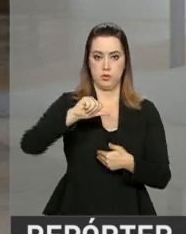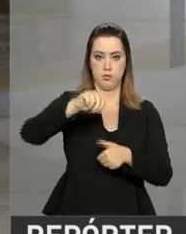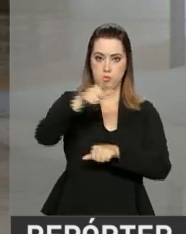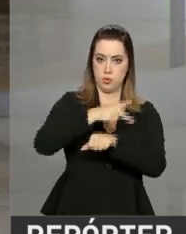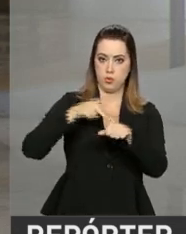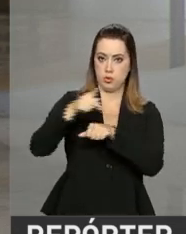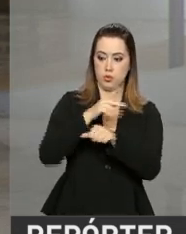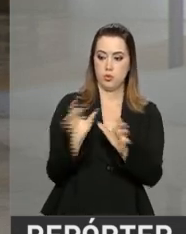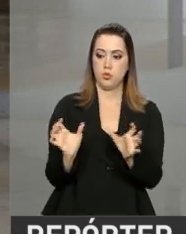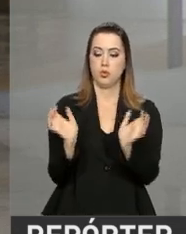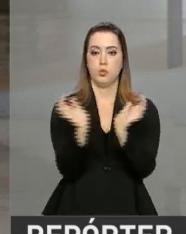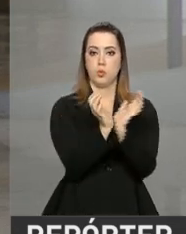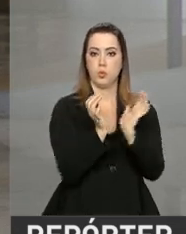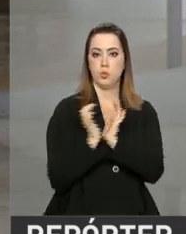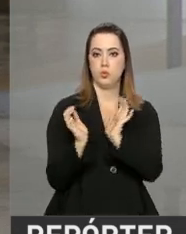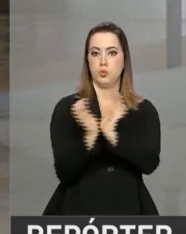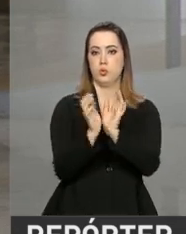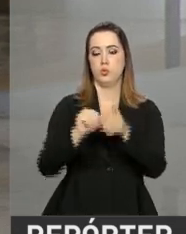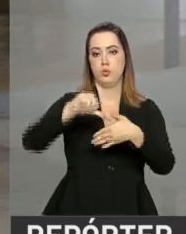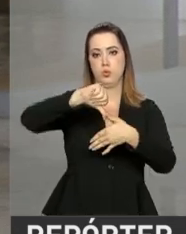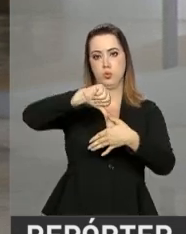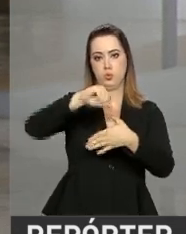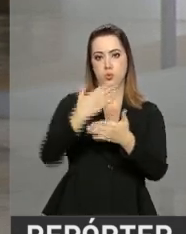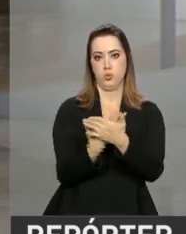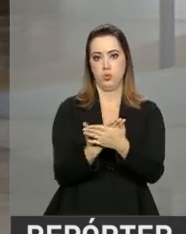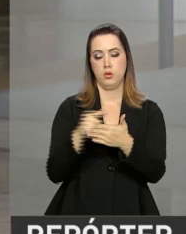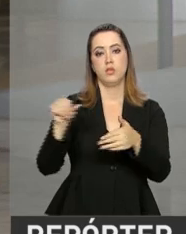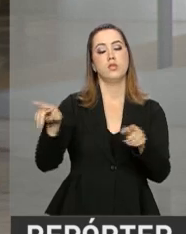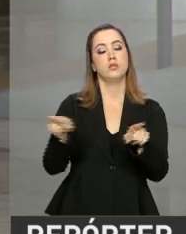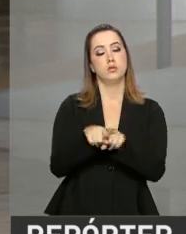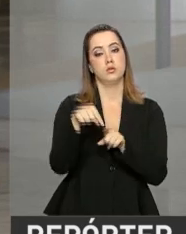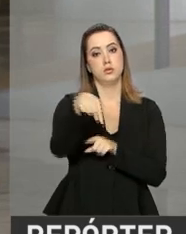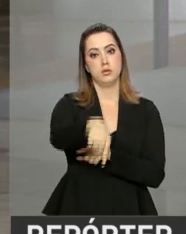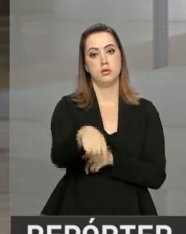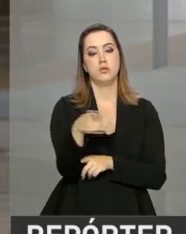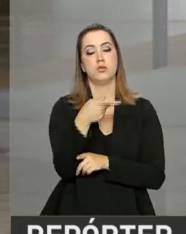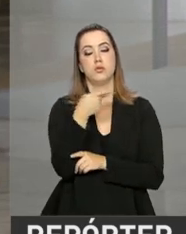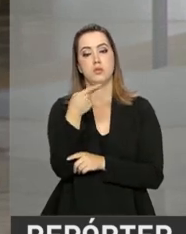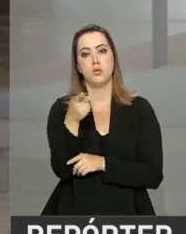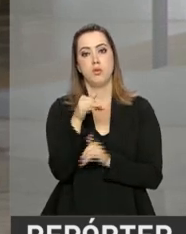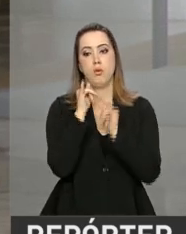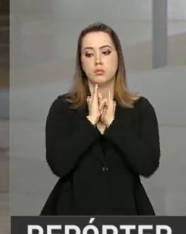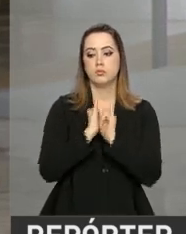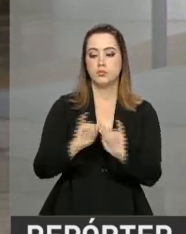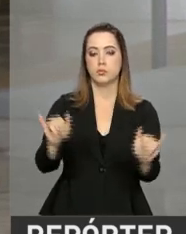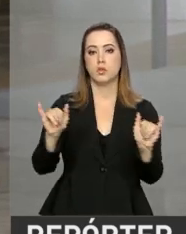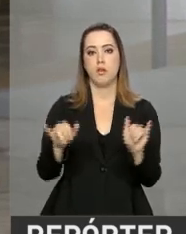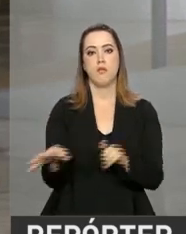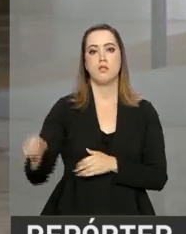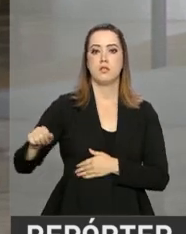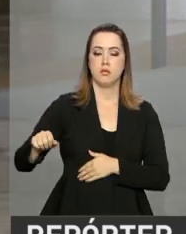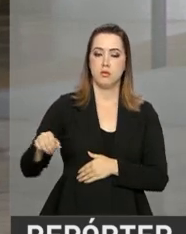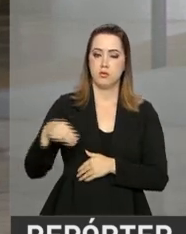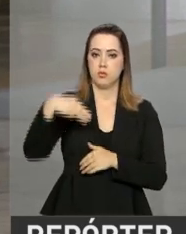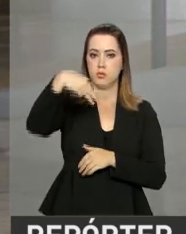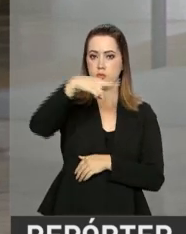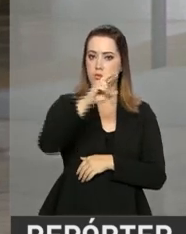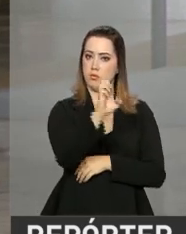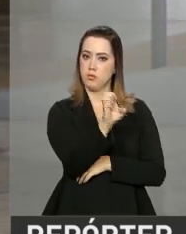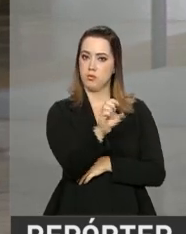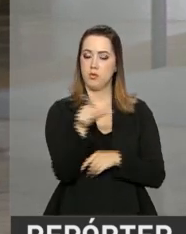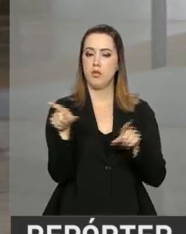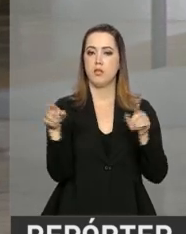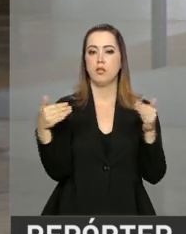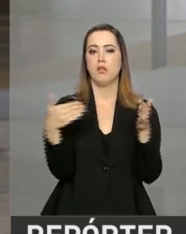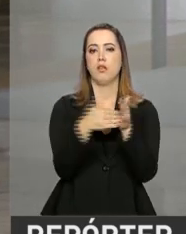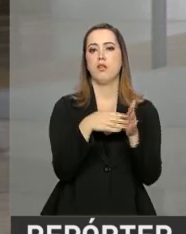Mercosul pela decisão colegiada neste segundo semestre. Ainda segundo a nota divulgada pelo Itamaraty, a Venezuela tem até